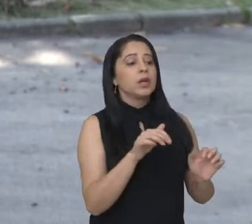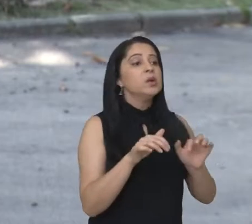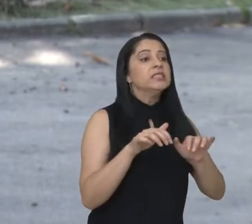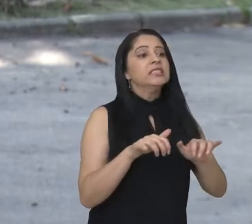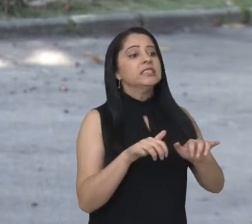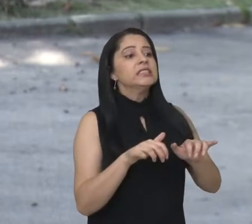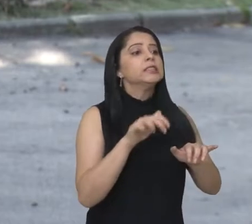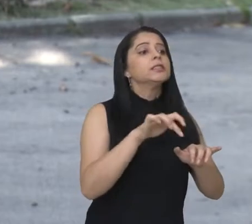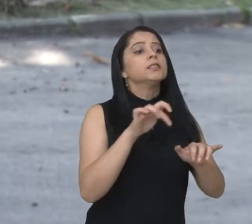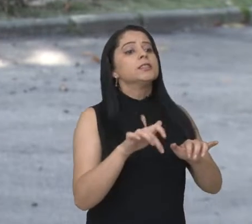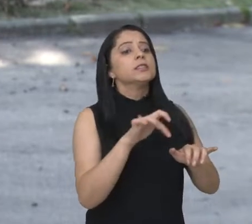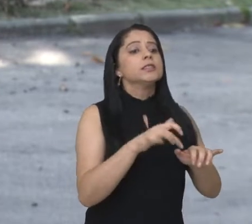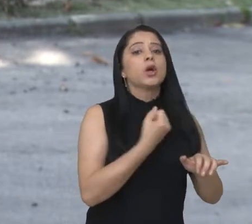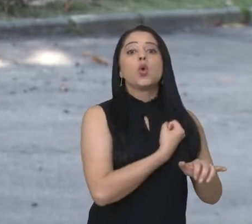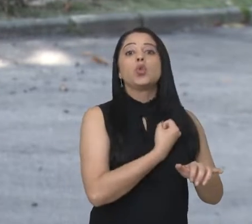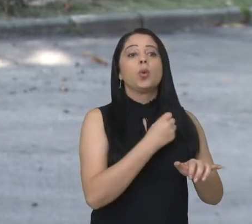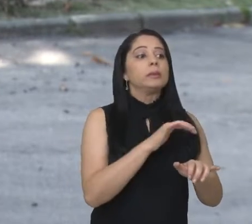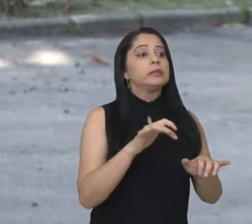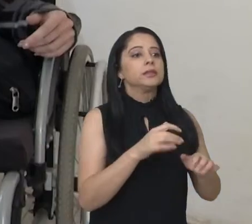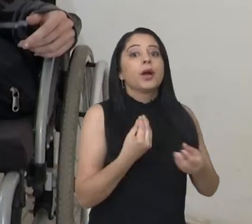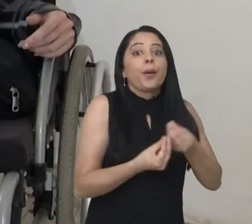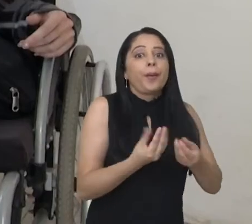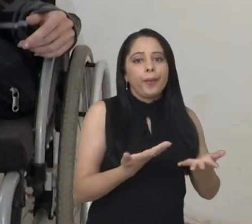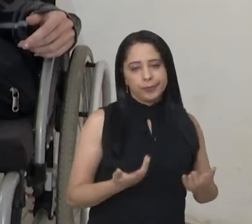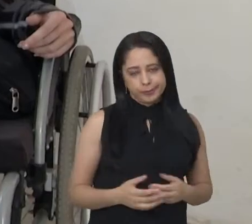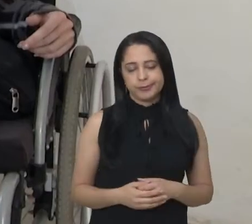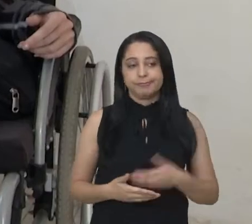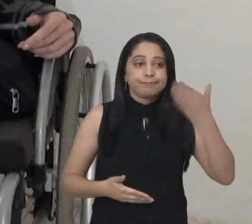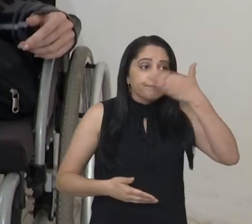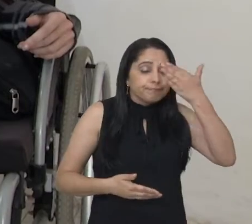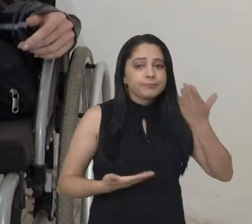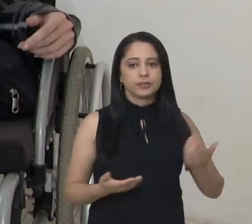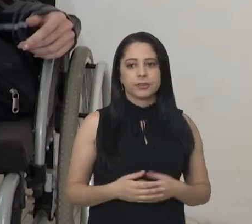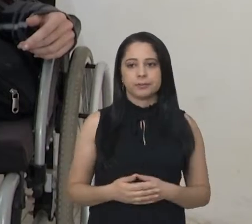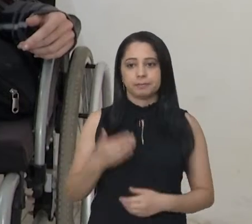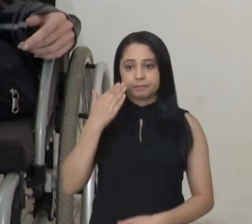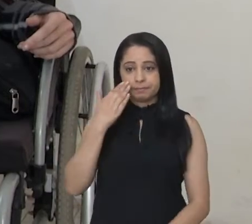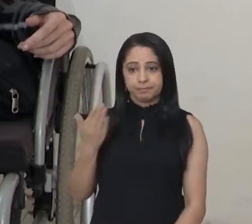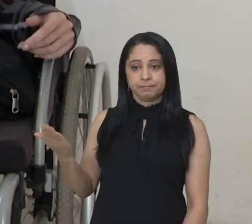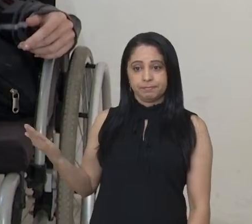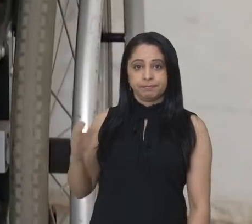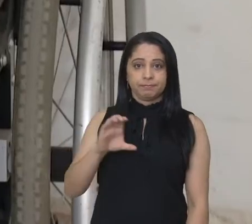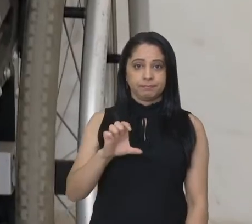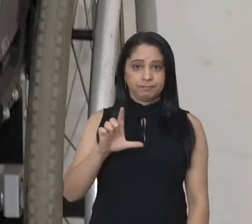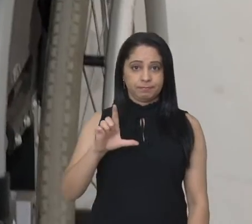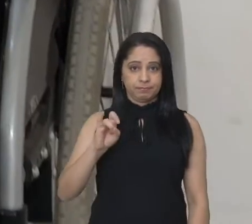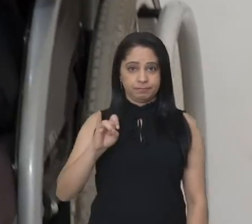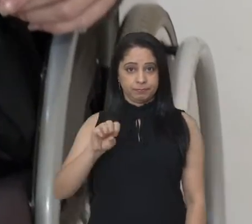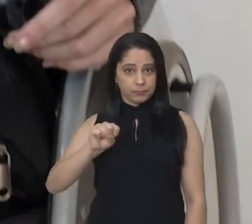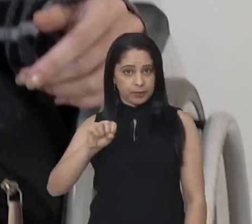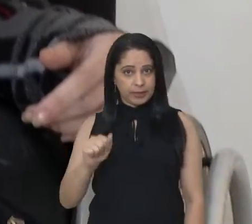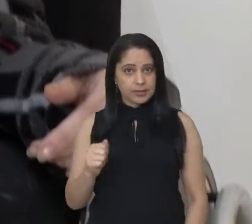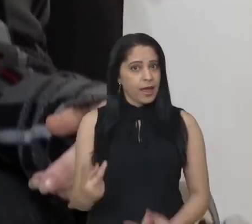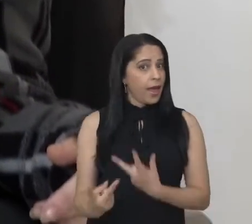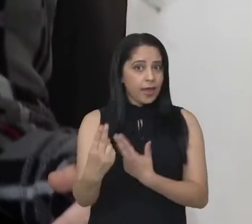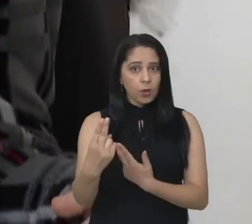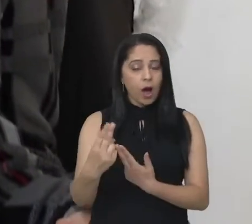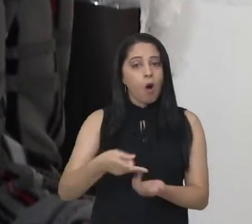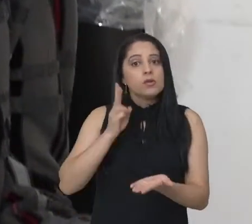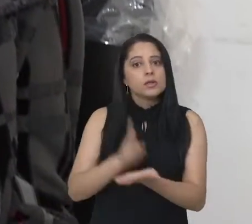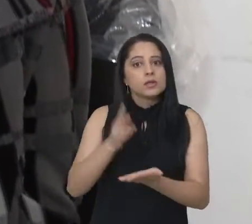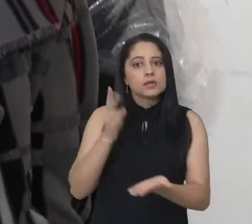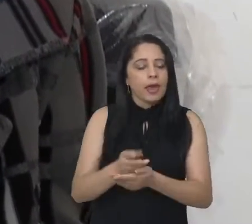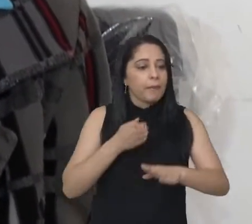ver também a questão para digitar. A realidade da Elisa é bem parecida. Toda vez que ela precisa ir a